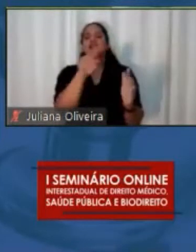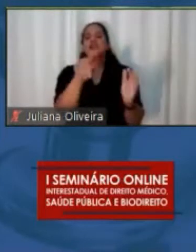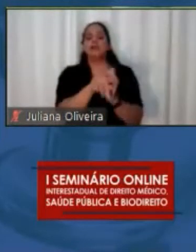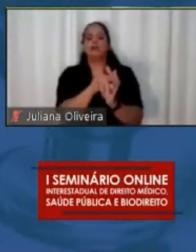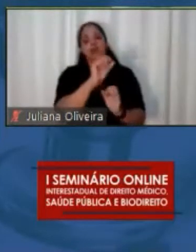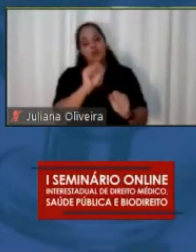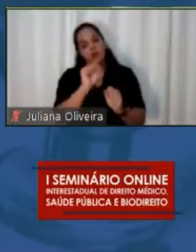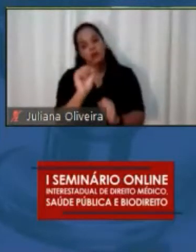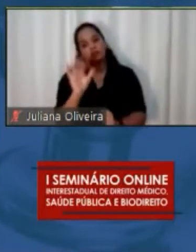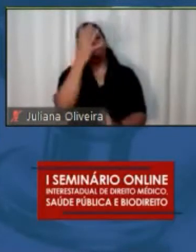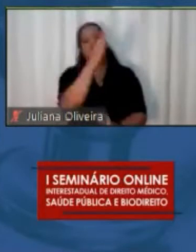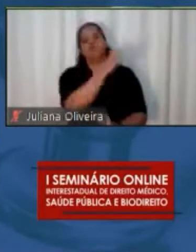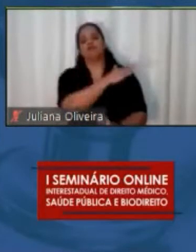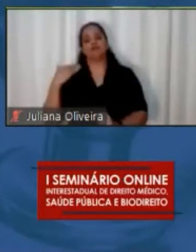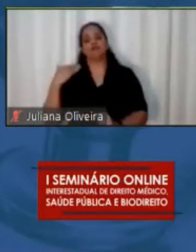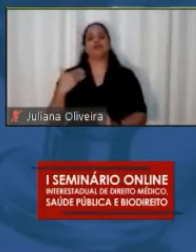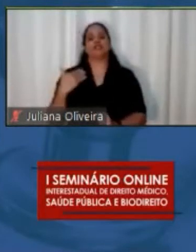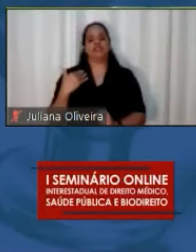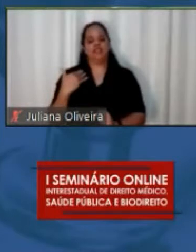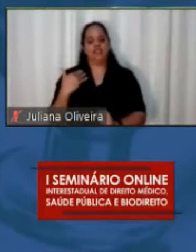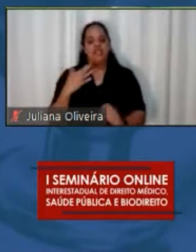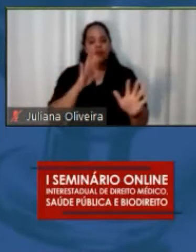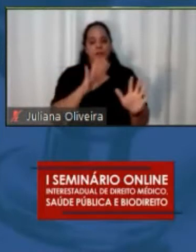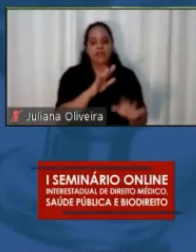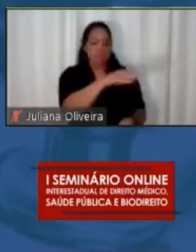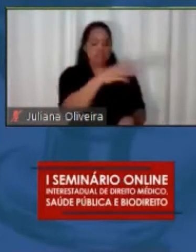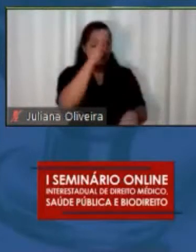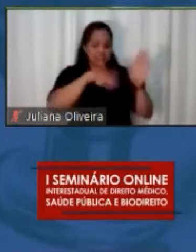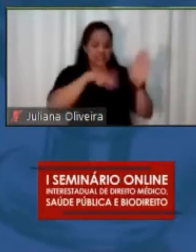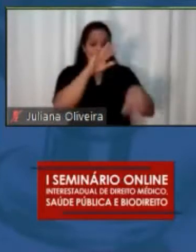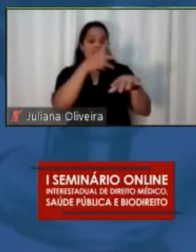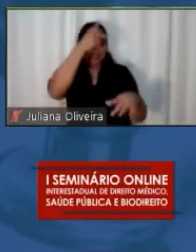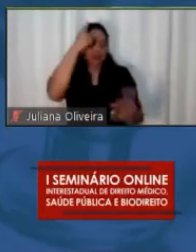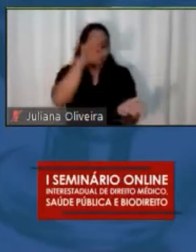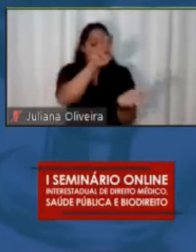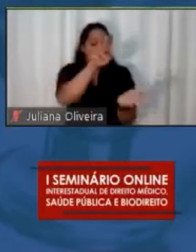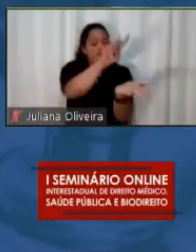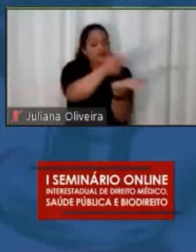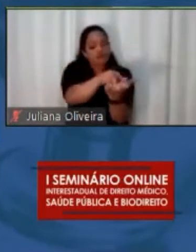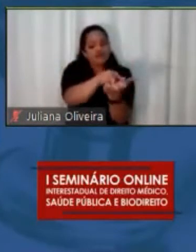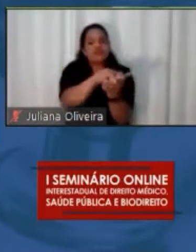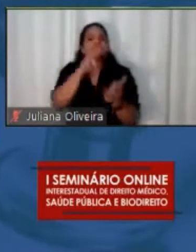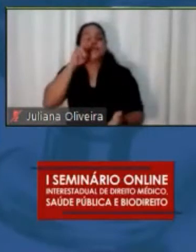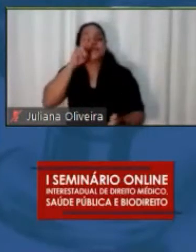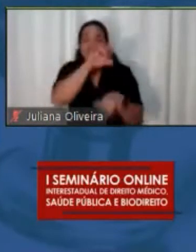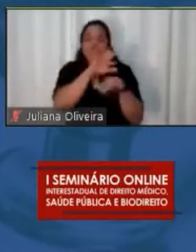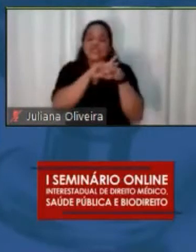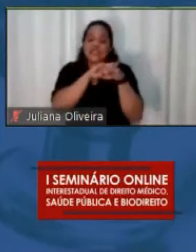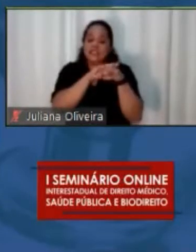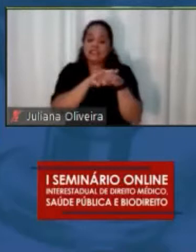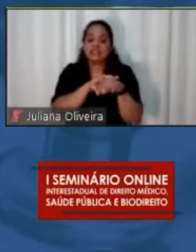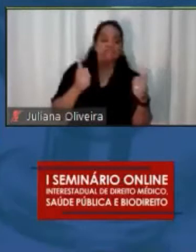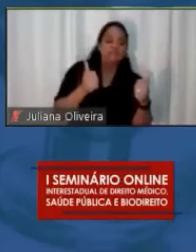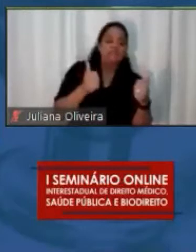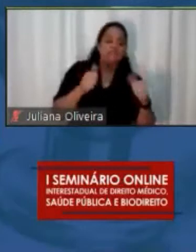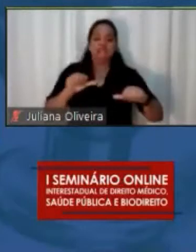os pacientes eram mais graves, essa diferença não se mostrava significativa. Ou seja, a conclusão